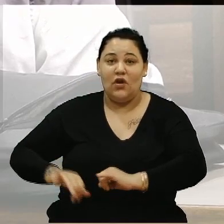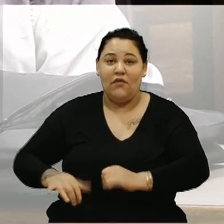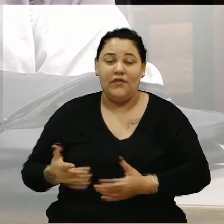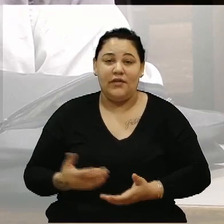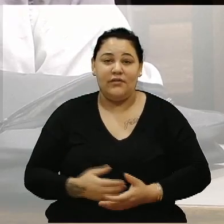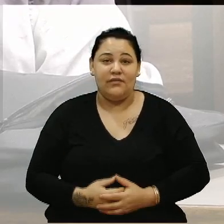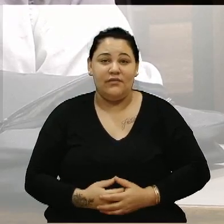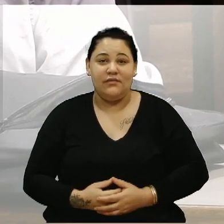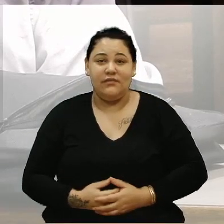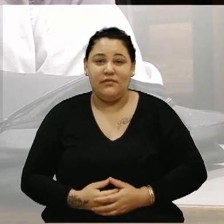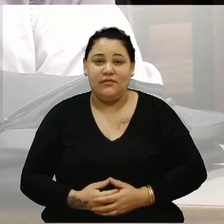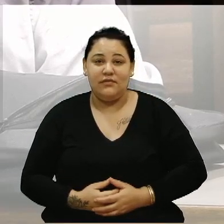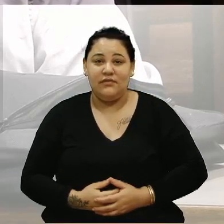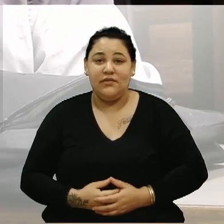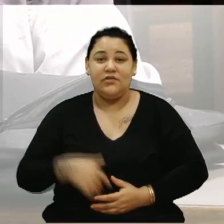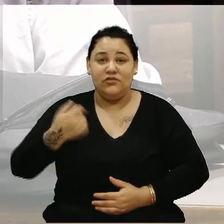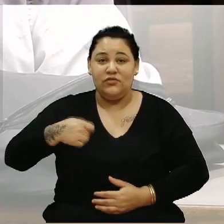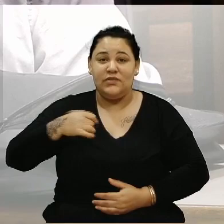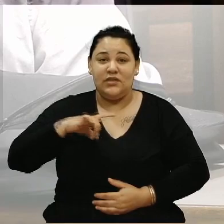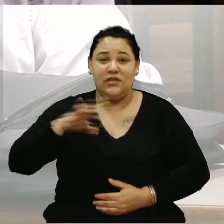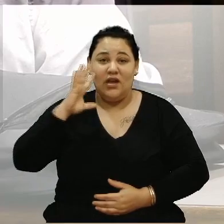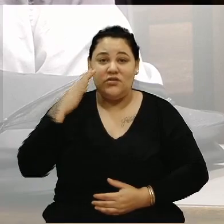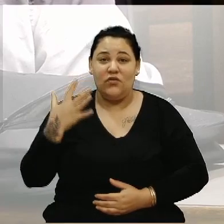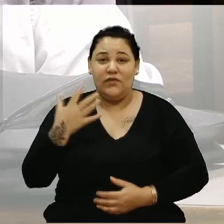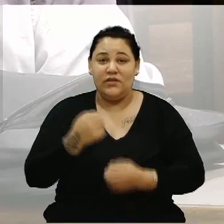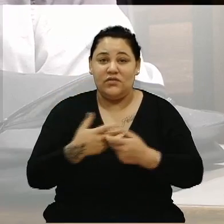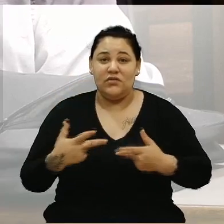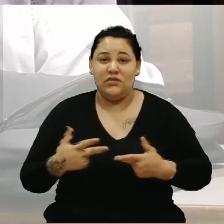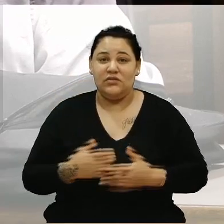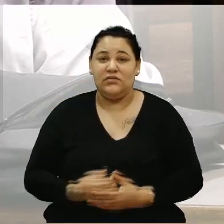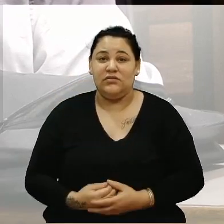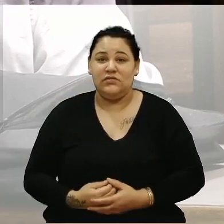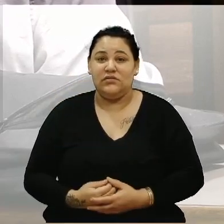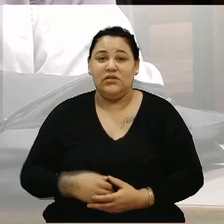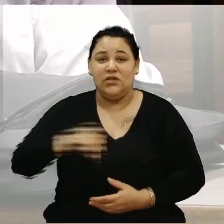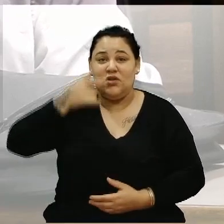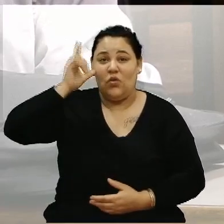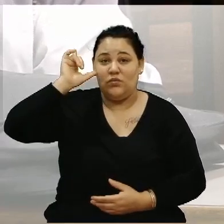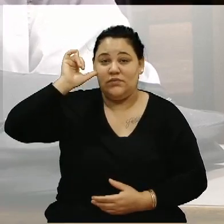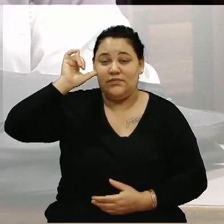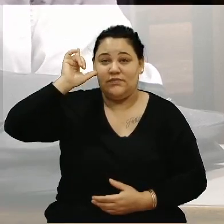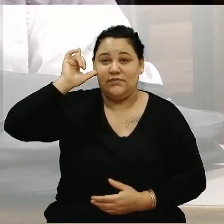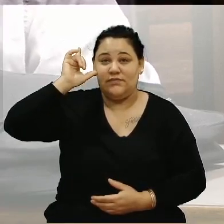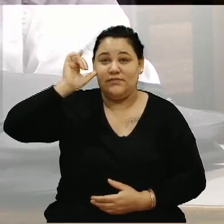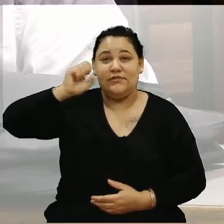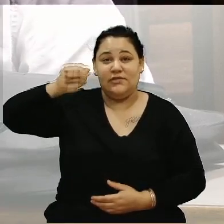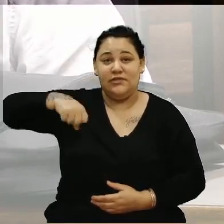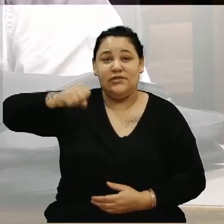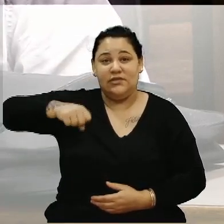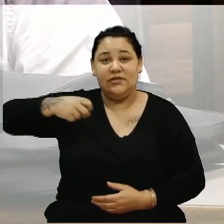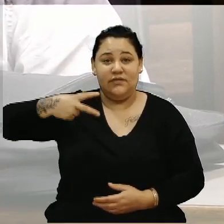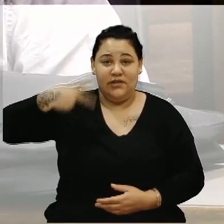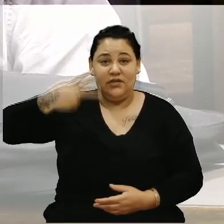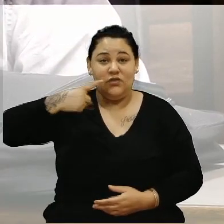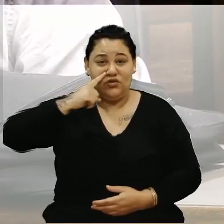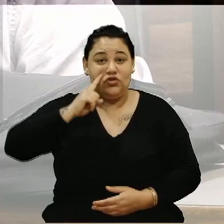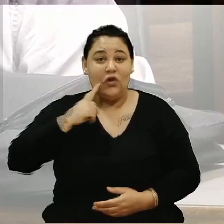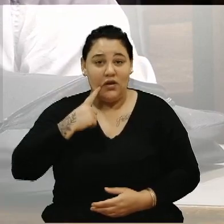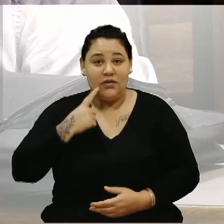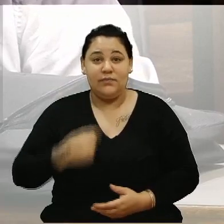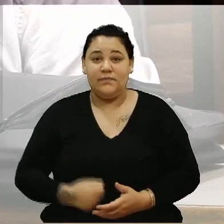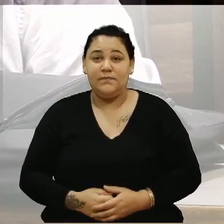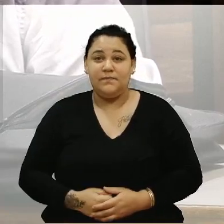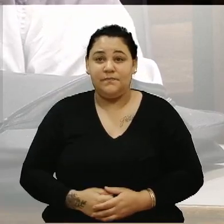população. A gente precisa de solução. E ontem, sim, vereador Zanquini chora.